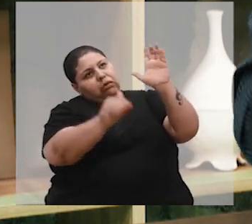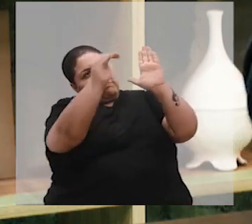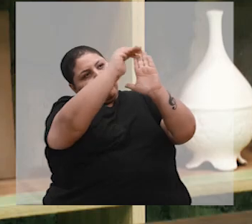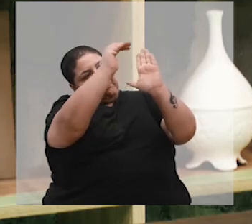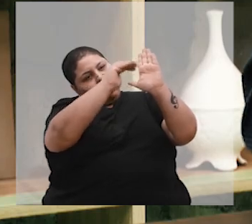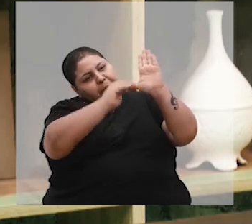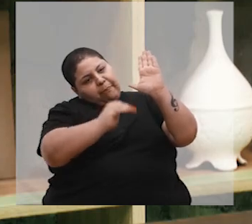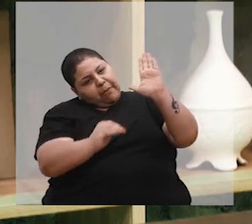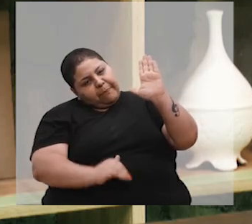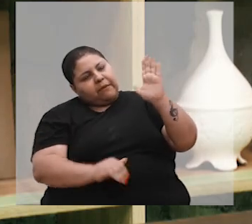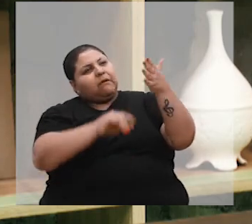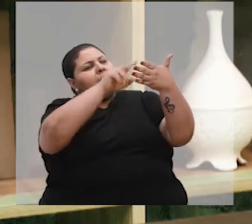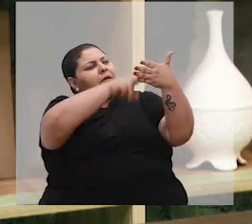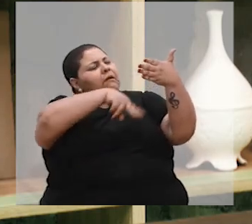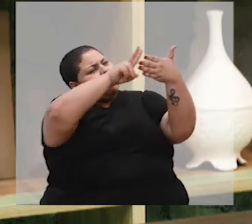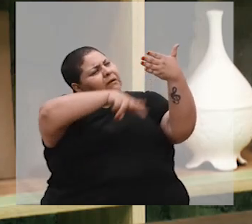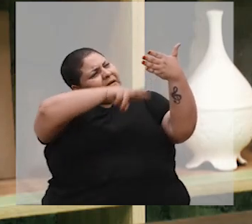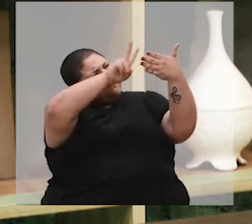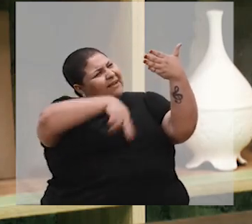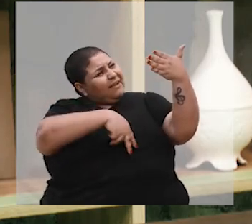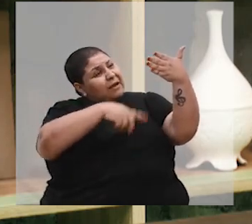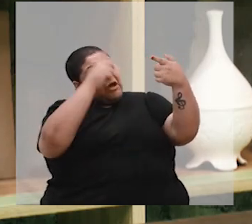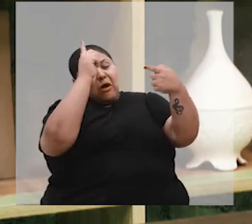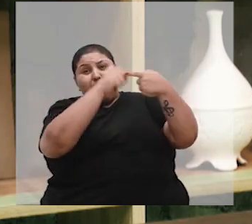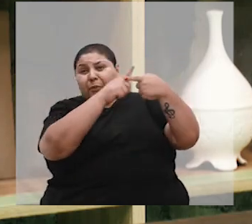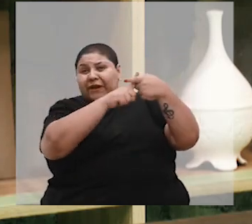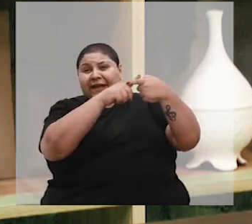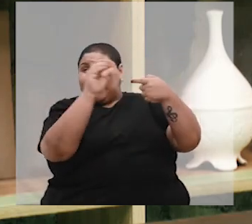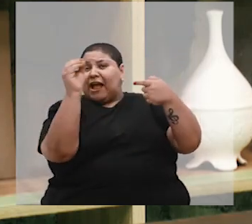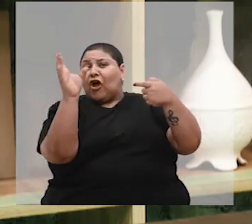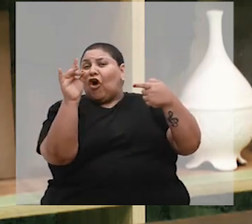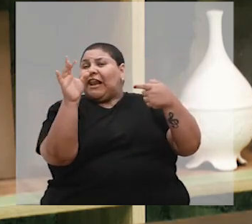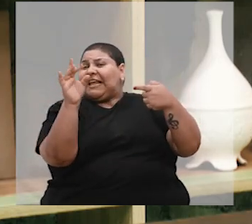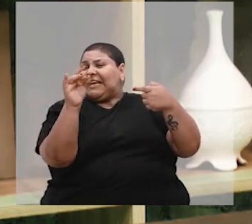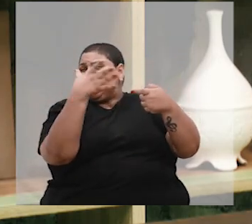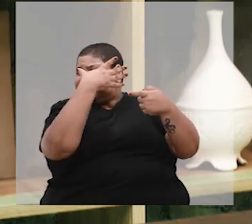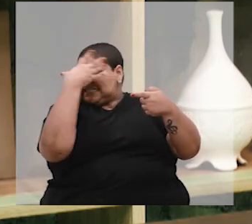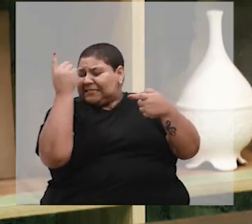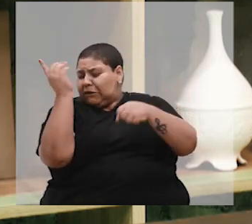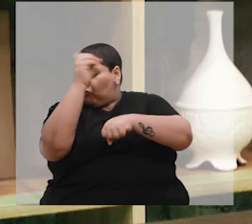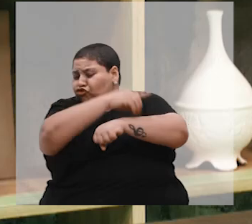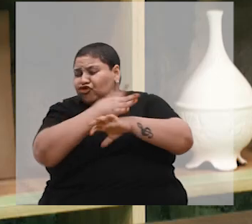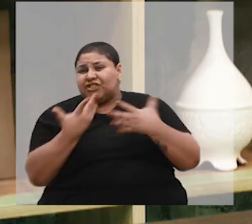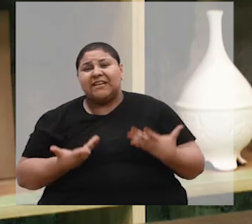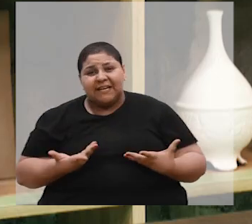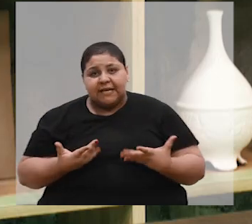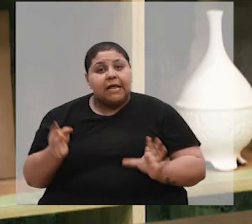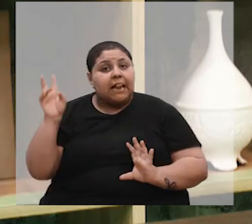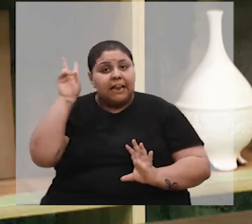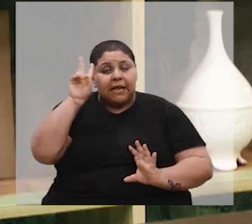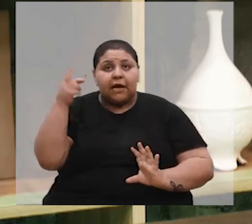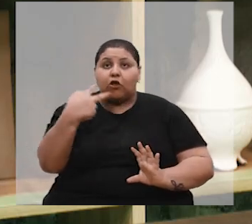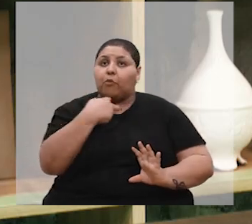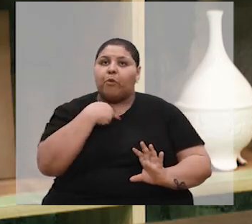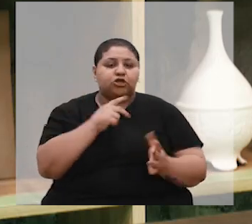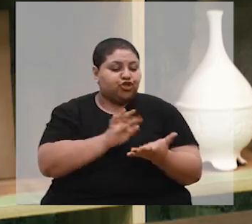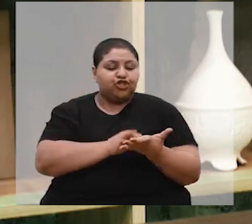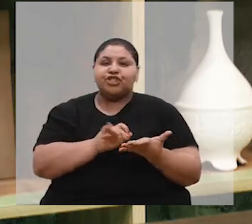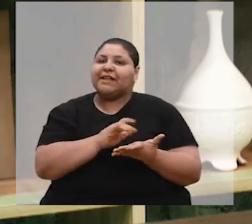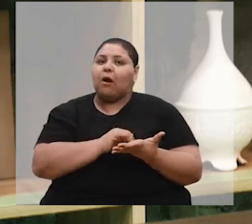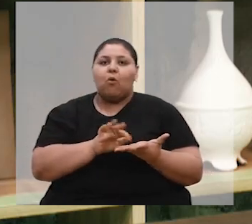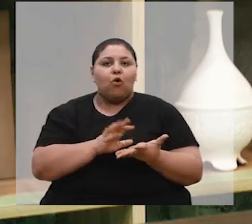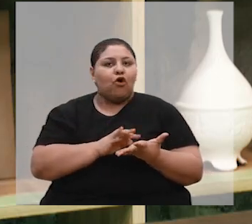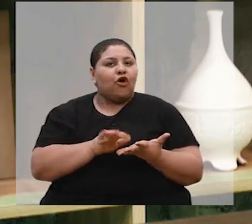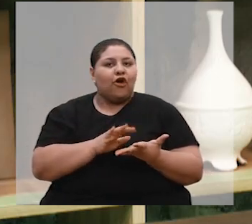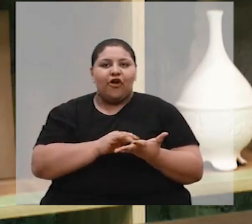lá listados, para buscar essa informação, porque não levou a colinha, que era tão simples, né, de levar essa colinha. E lembrando que ela não pode ser digital, não pode